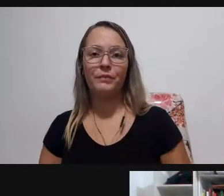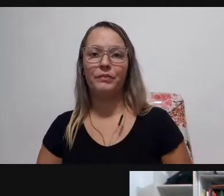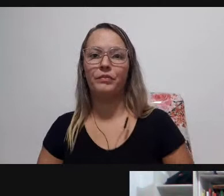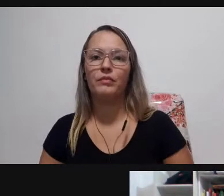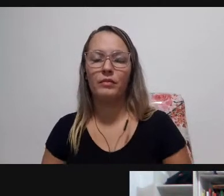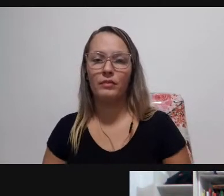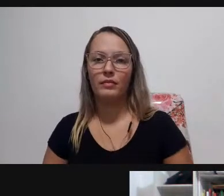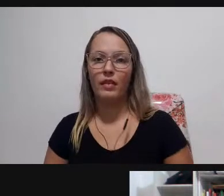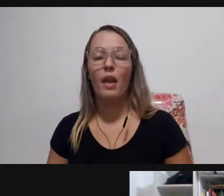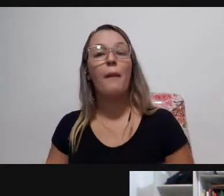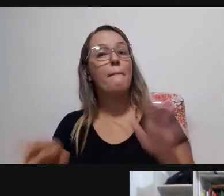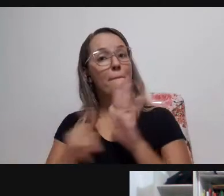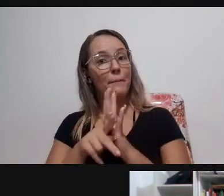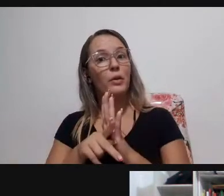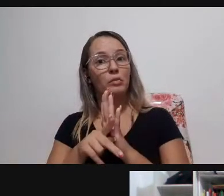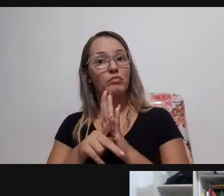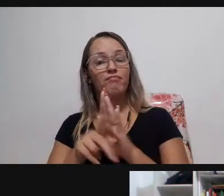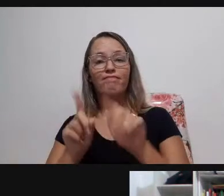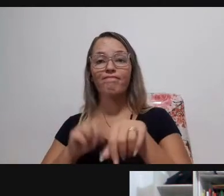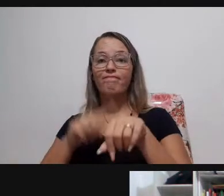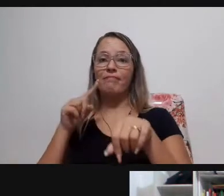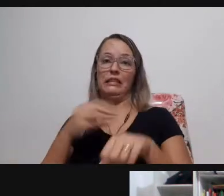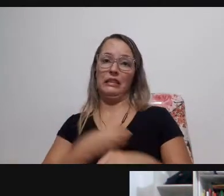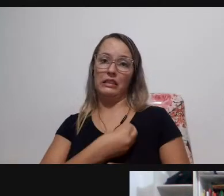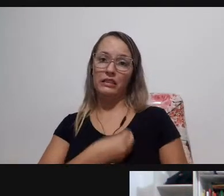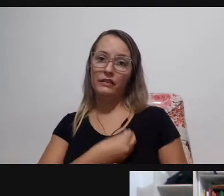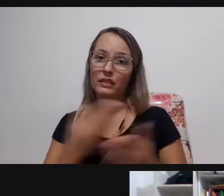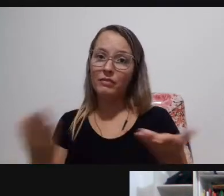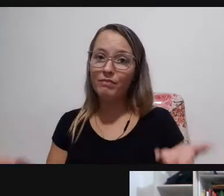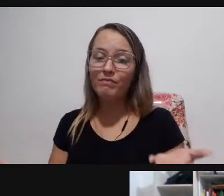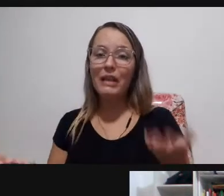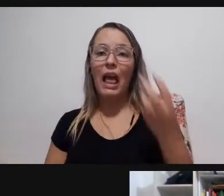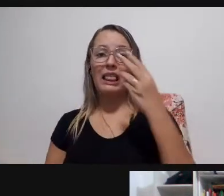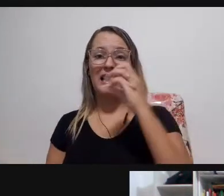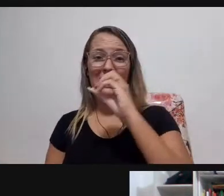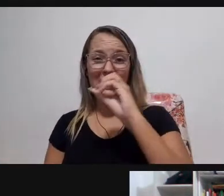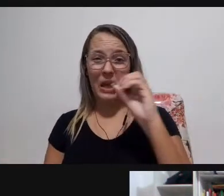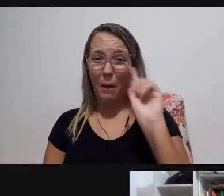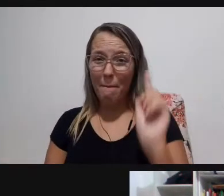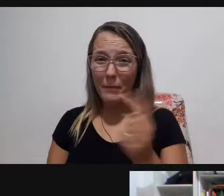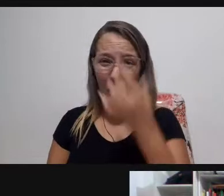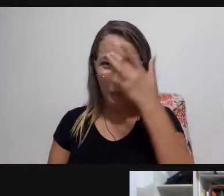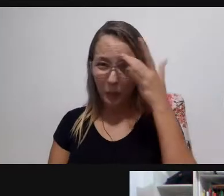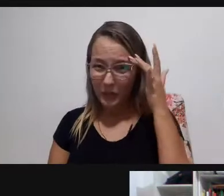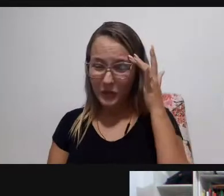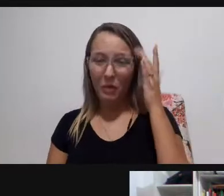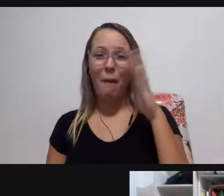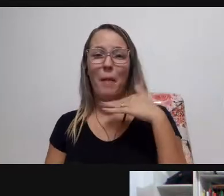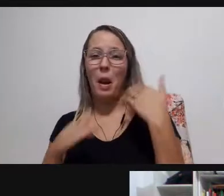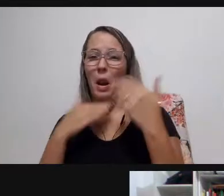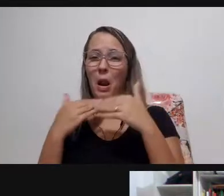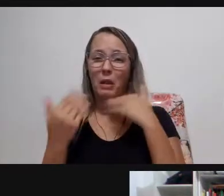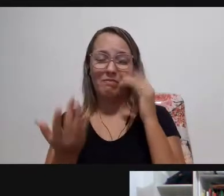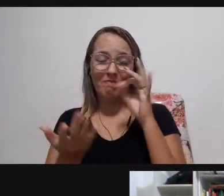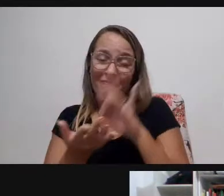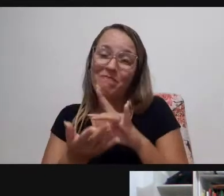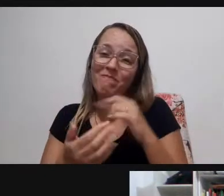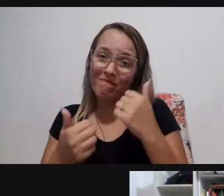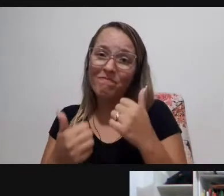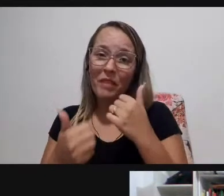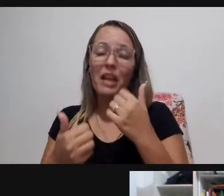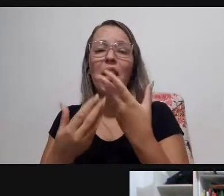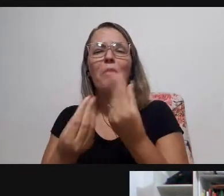a situação em que estamos, né? Então, quase 300 mil mortos oficiais, né, muitas pessoas doentes,